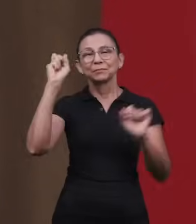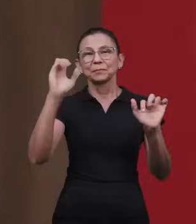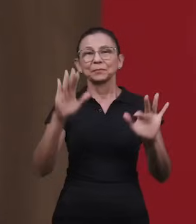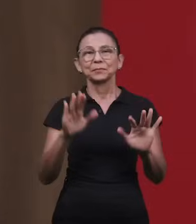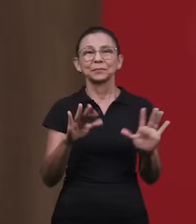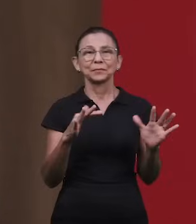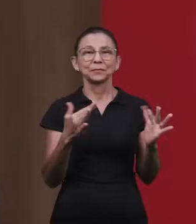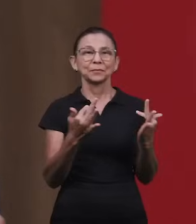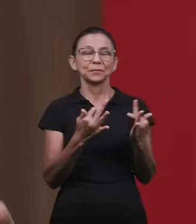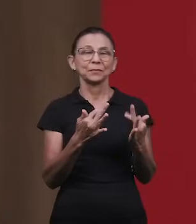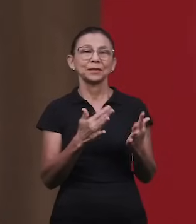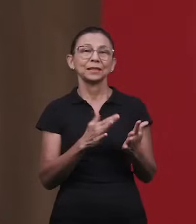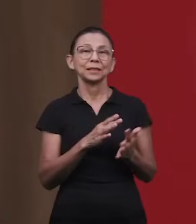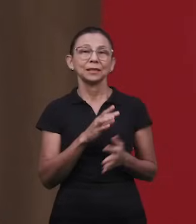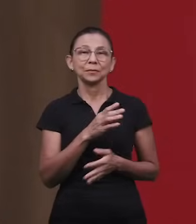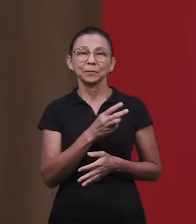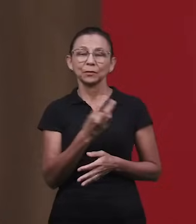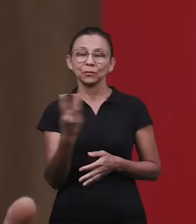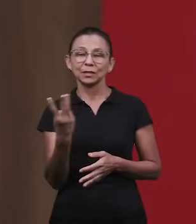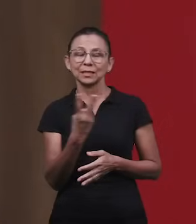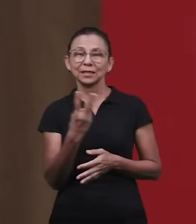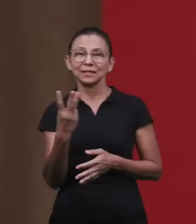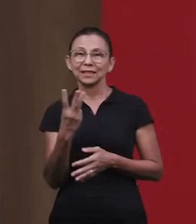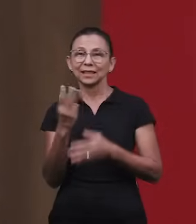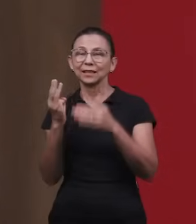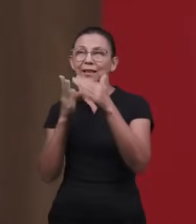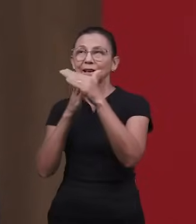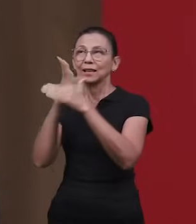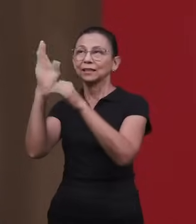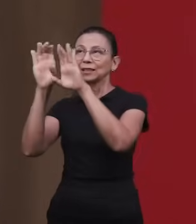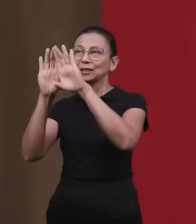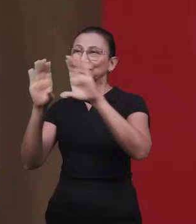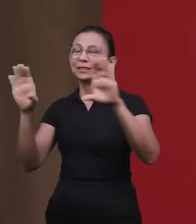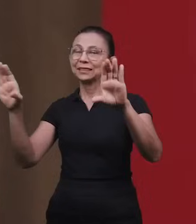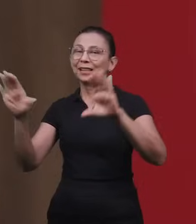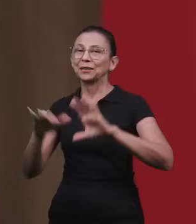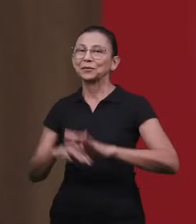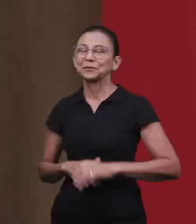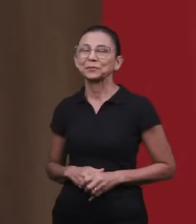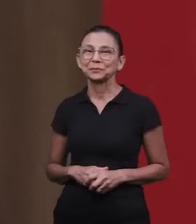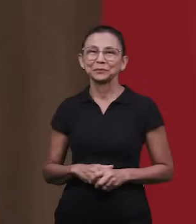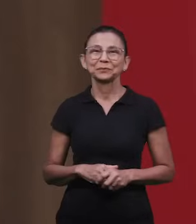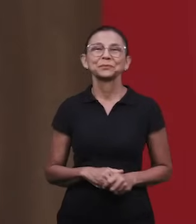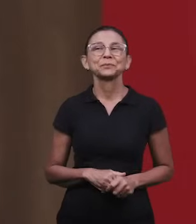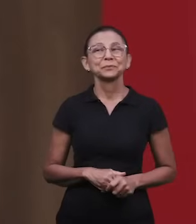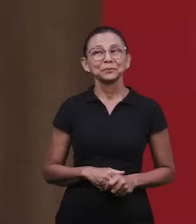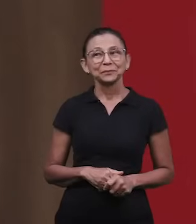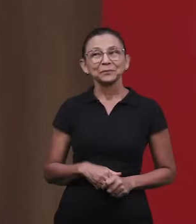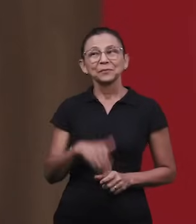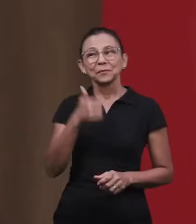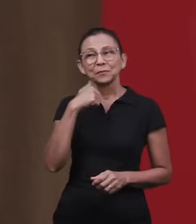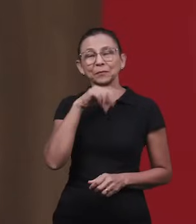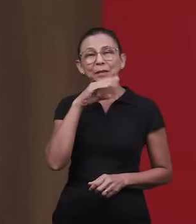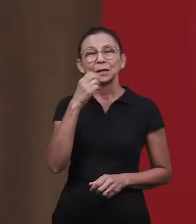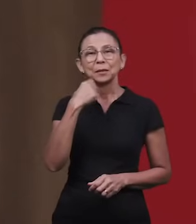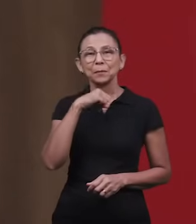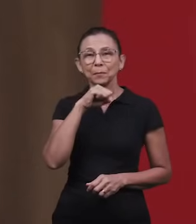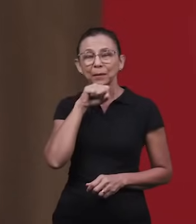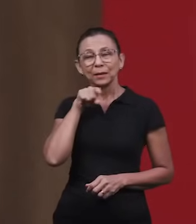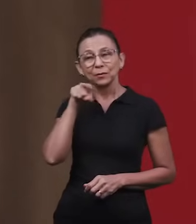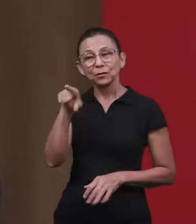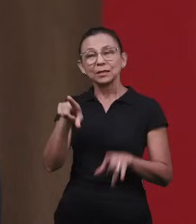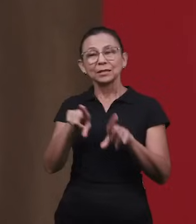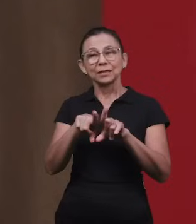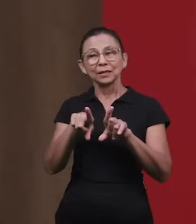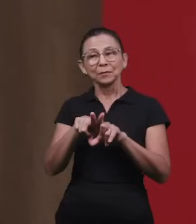pais, para eles entrarem na terra junto com você, não ficar só você não, leva a turma toda, porque o Senhor tem uma bênção para os seus pais e